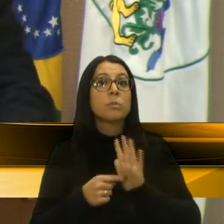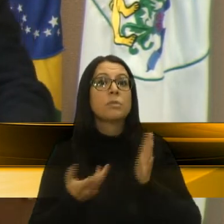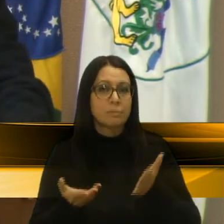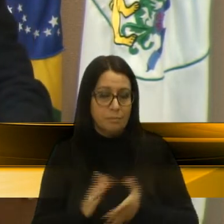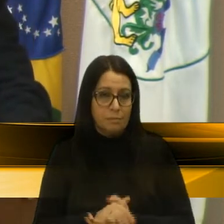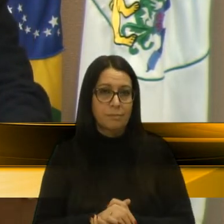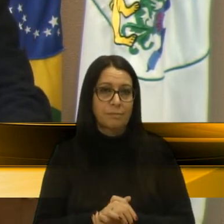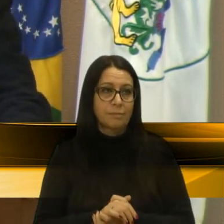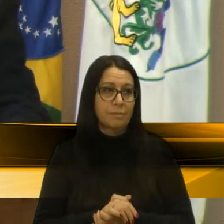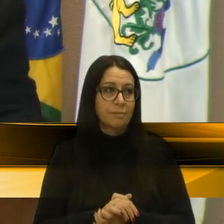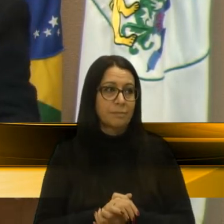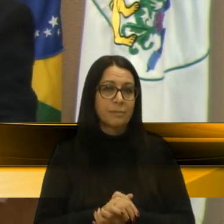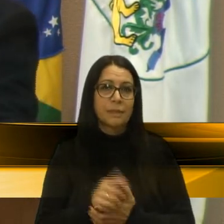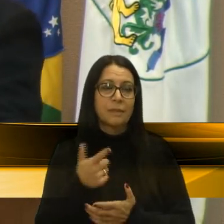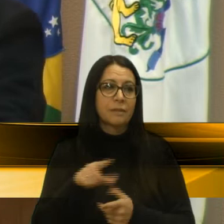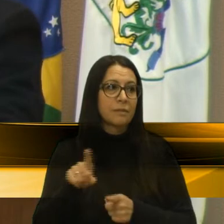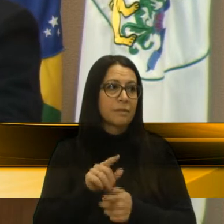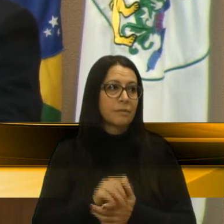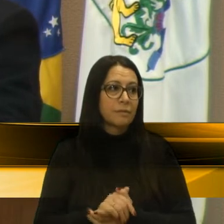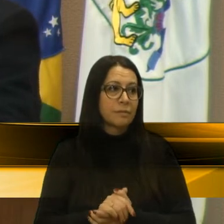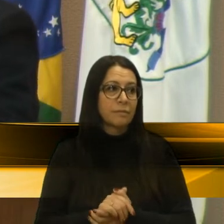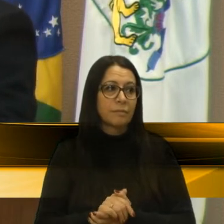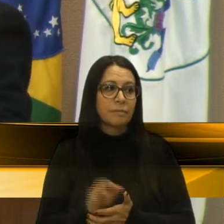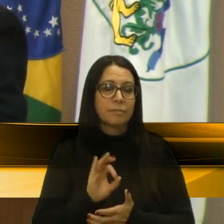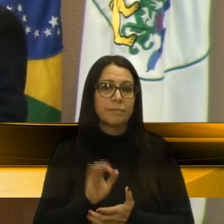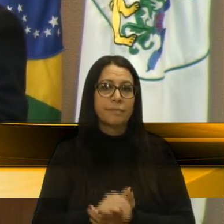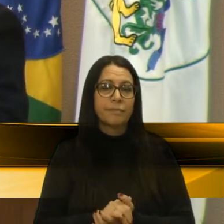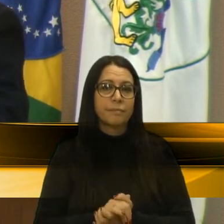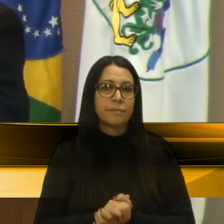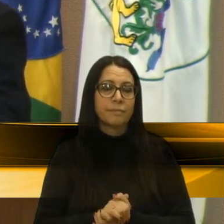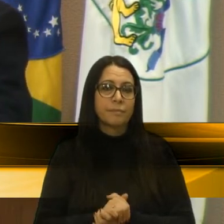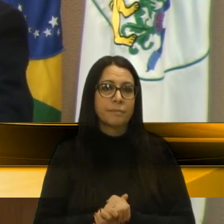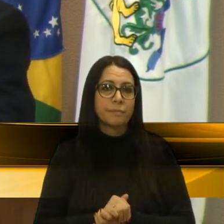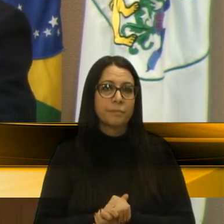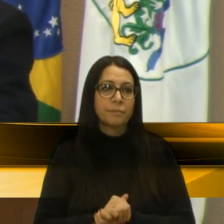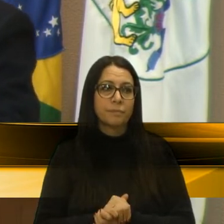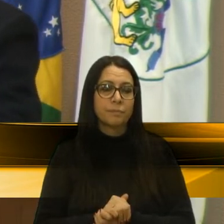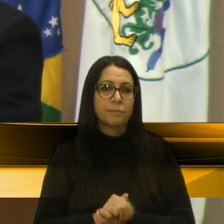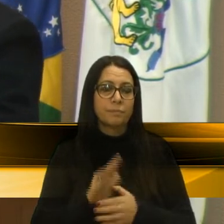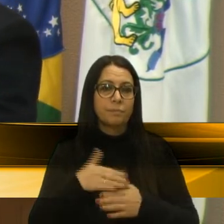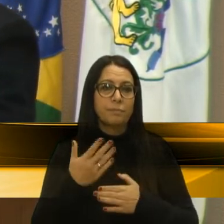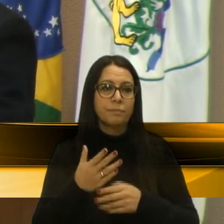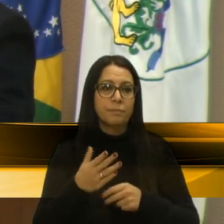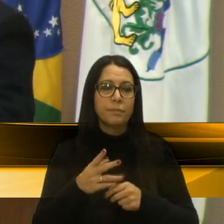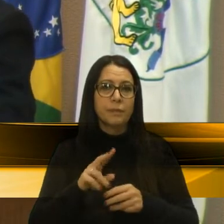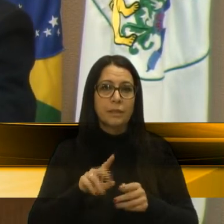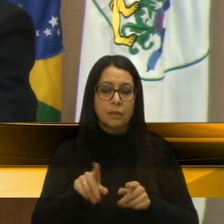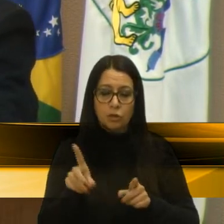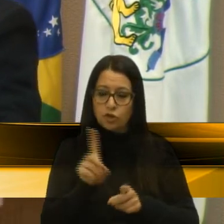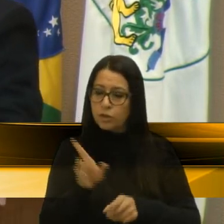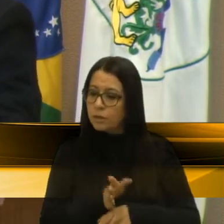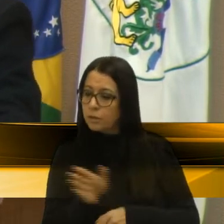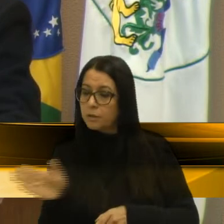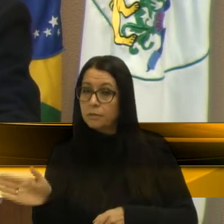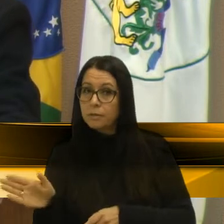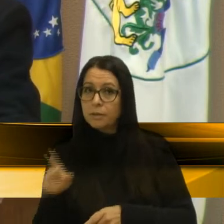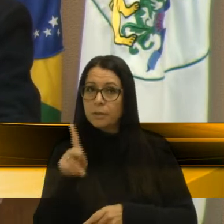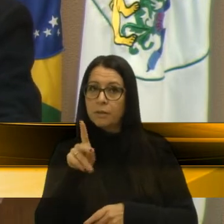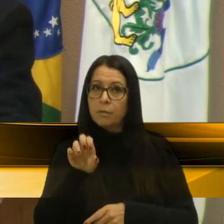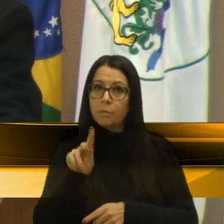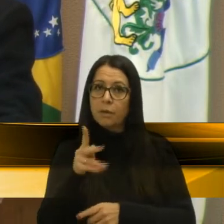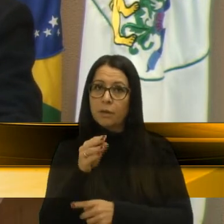Eram os piores governos, e a gente percebe nesses 2 anos e meio o que tem esse governo para mostrar.